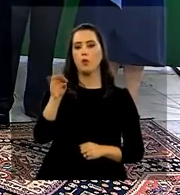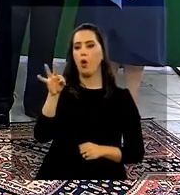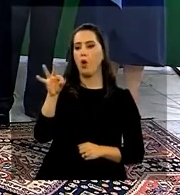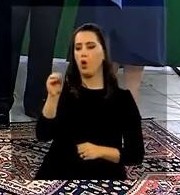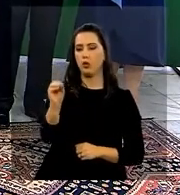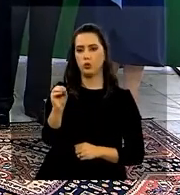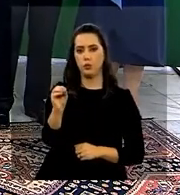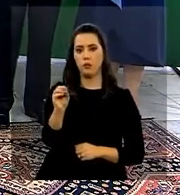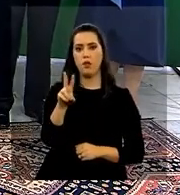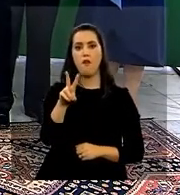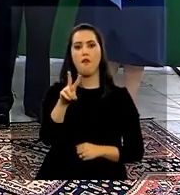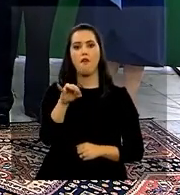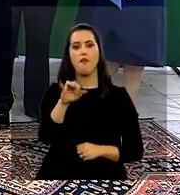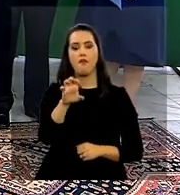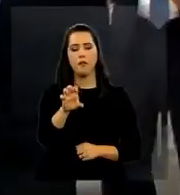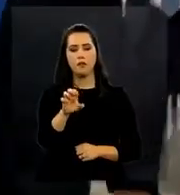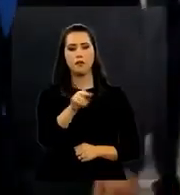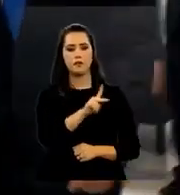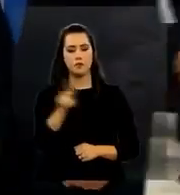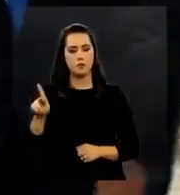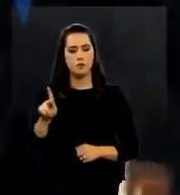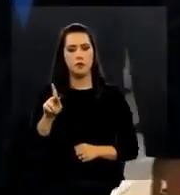da República do Equador.